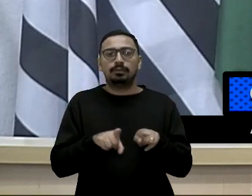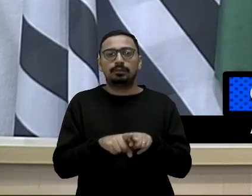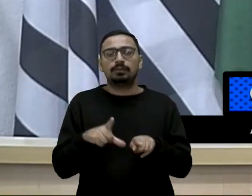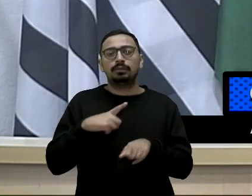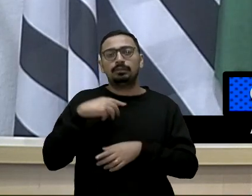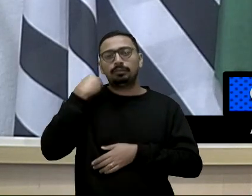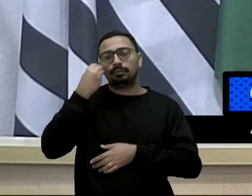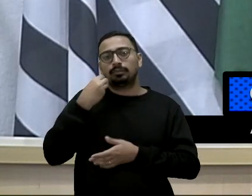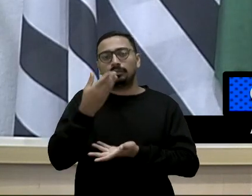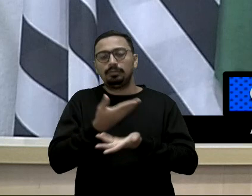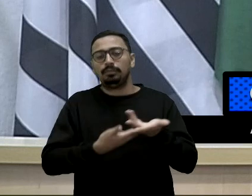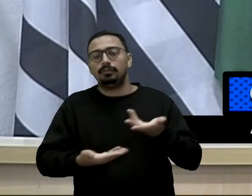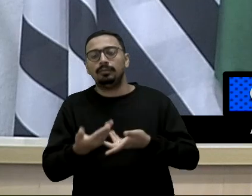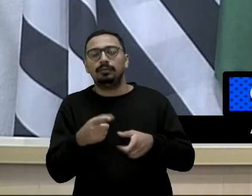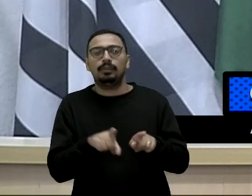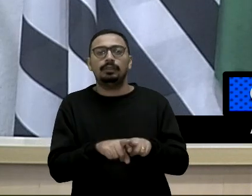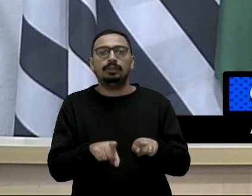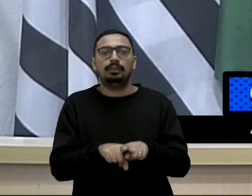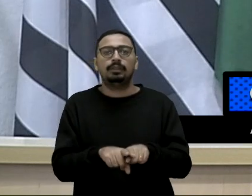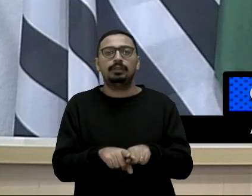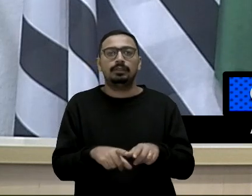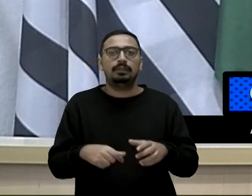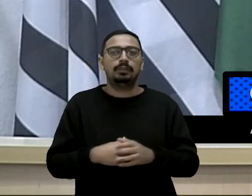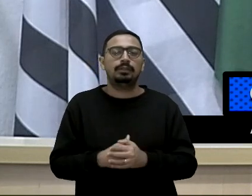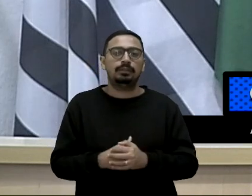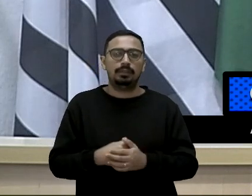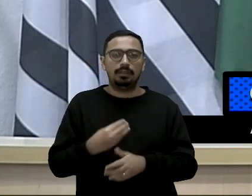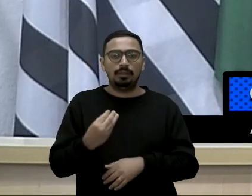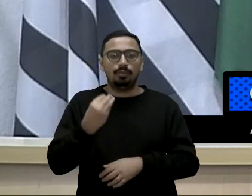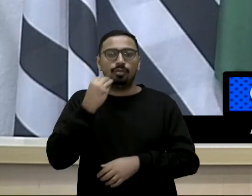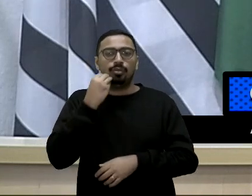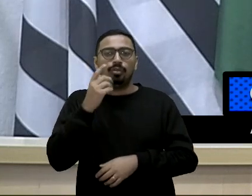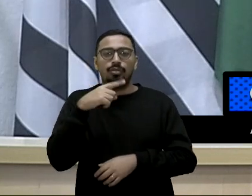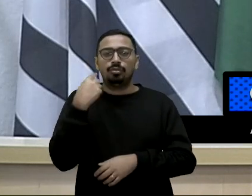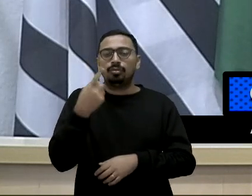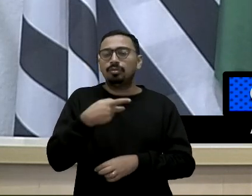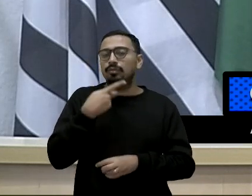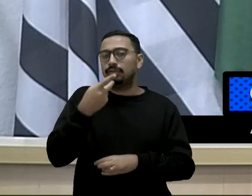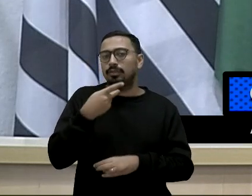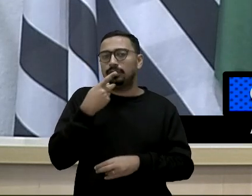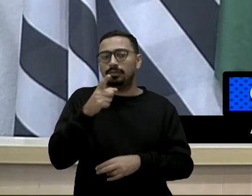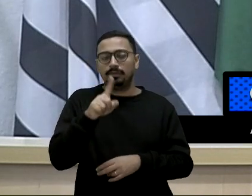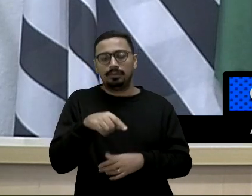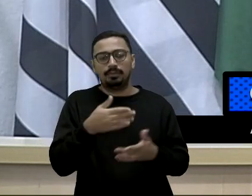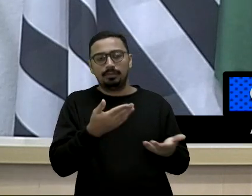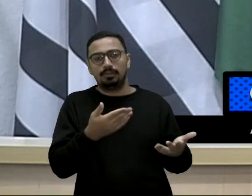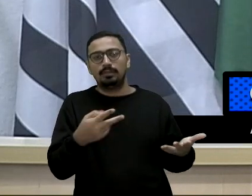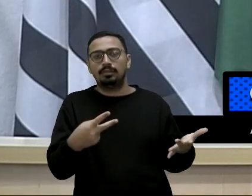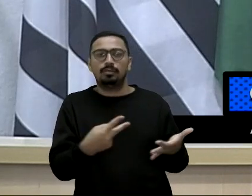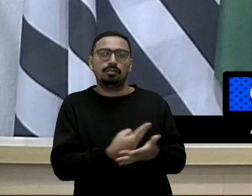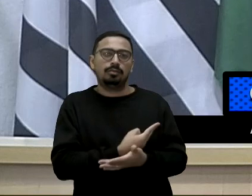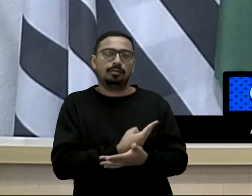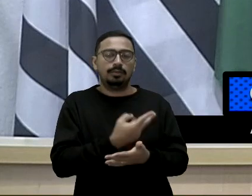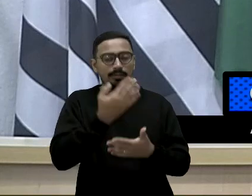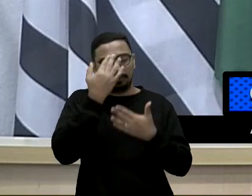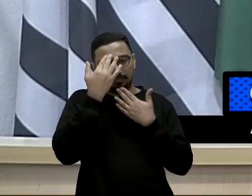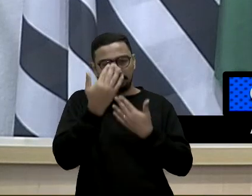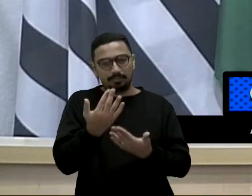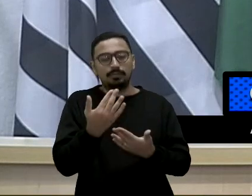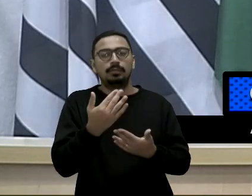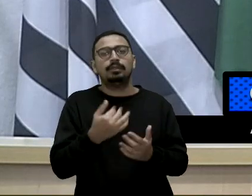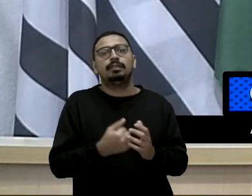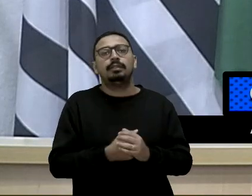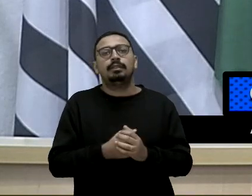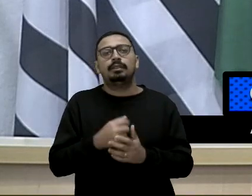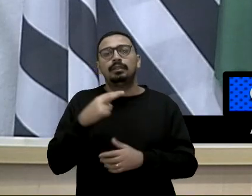experiências trocadas aqui nesse momento oportuno para a gente falar dessa causa. É, quero também agradecer à